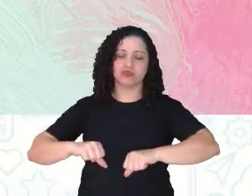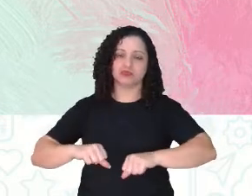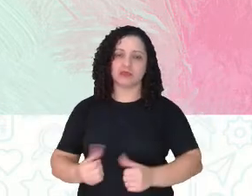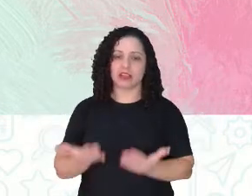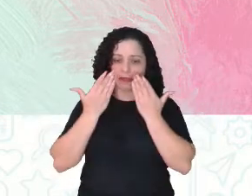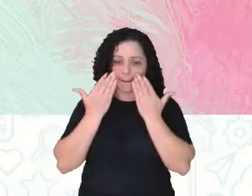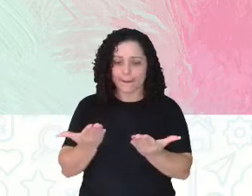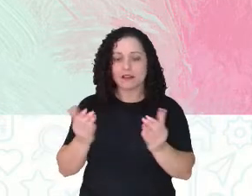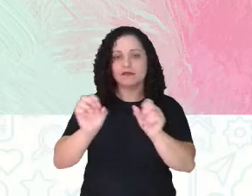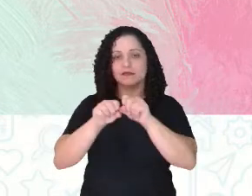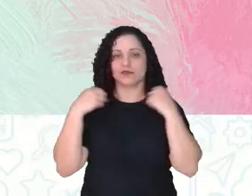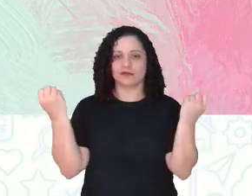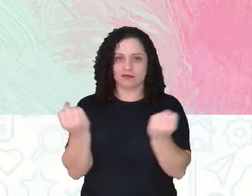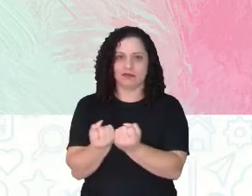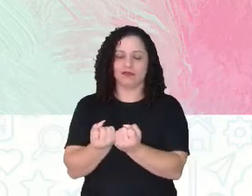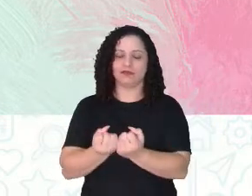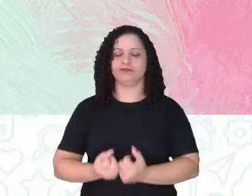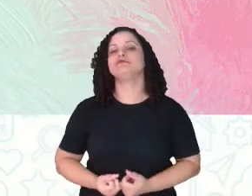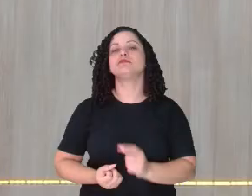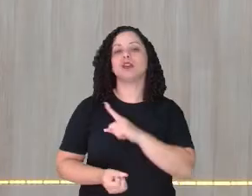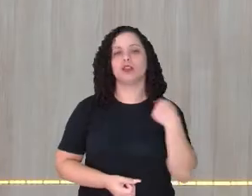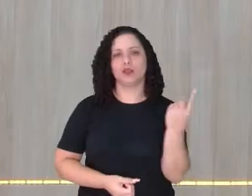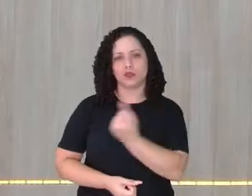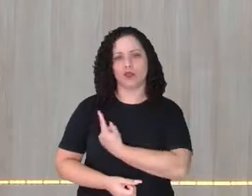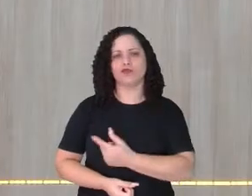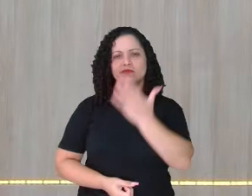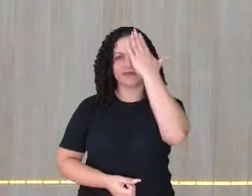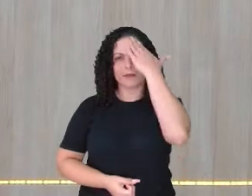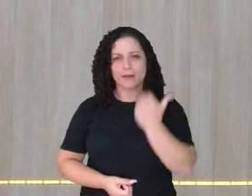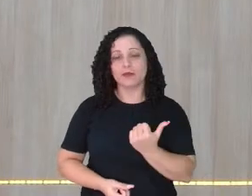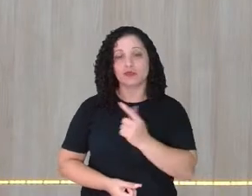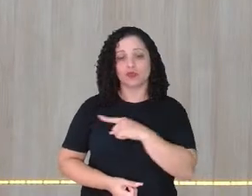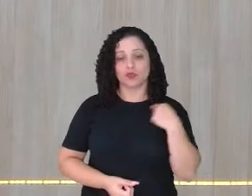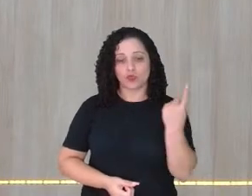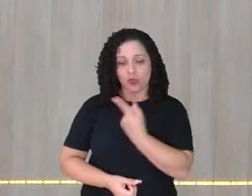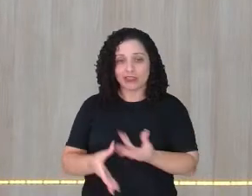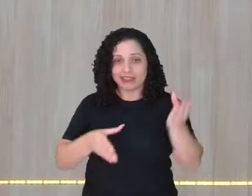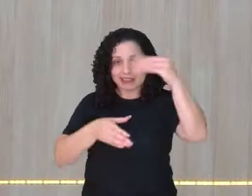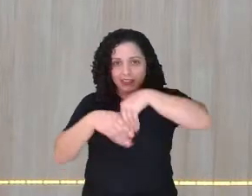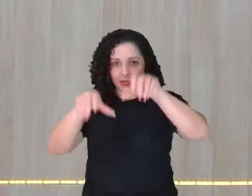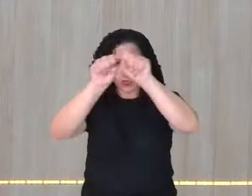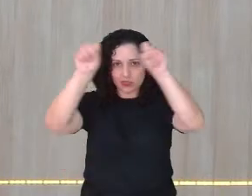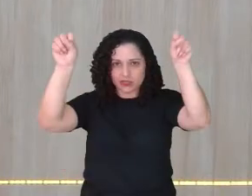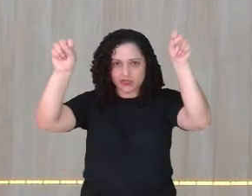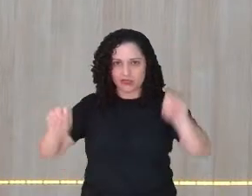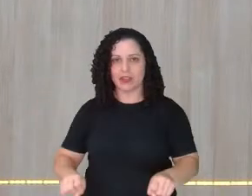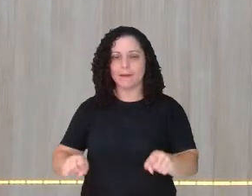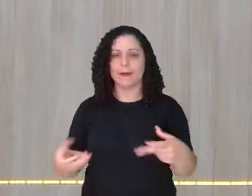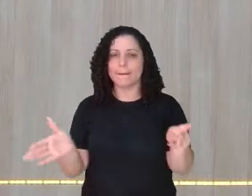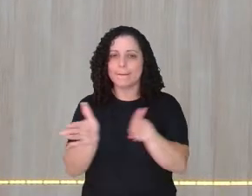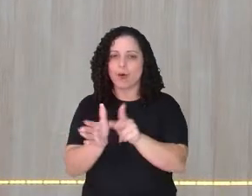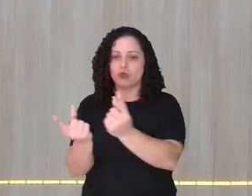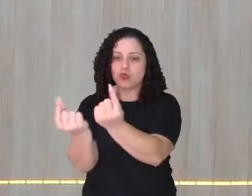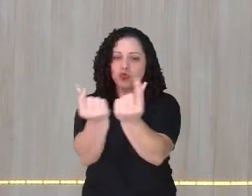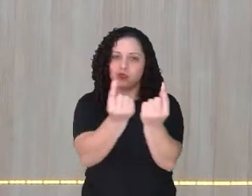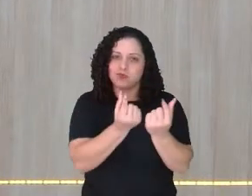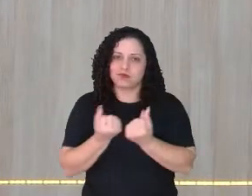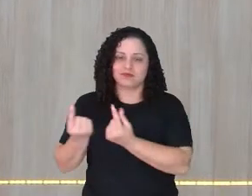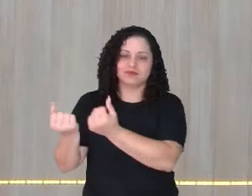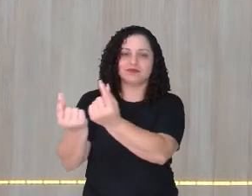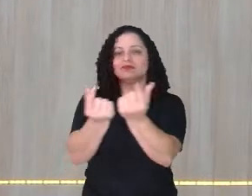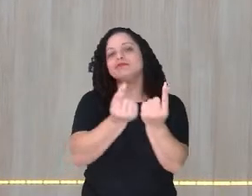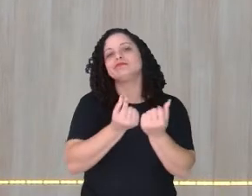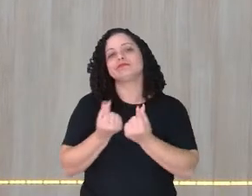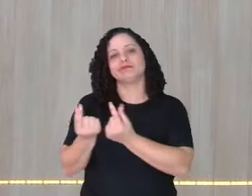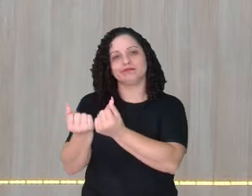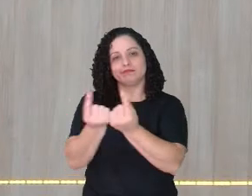sociedade. A gente sabe, né, gente, que a gente vive num sistema capitalista, né? E não